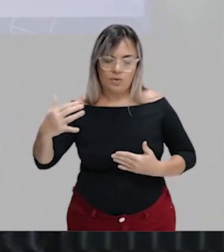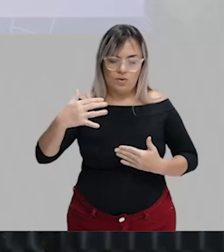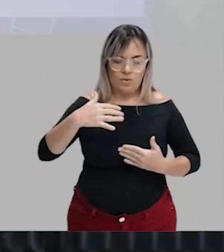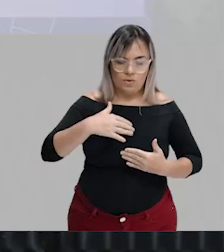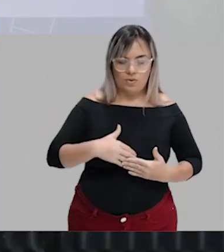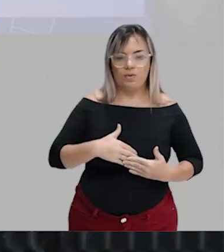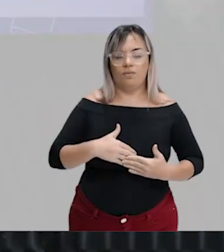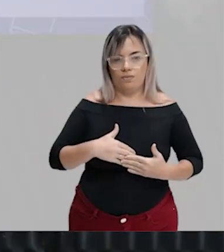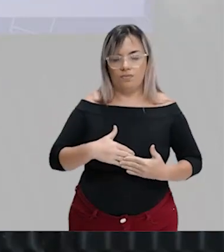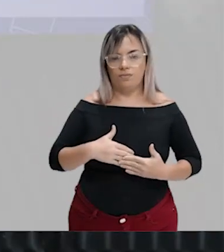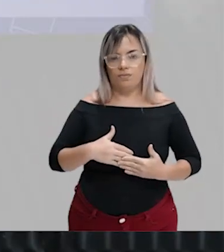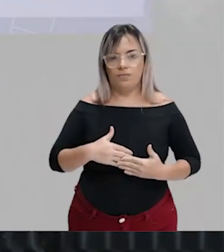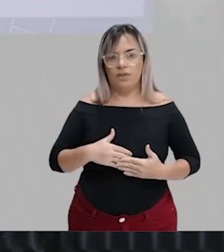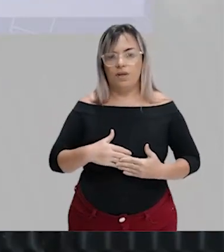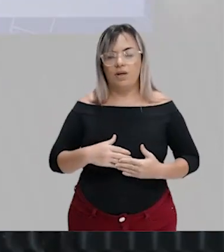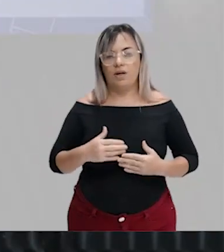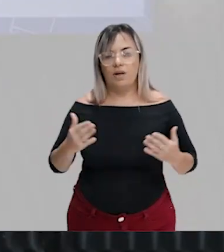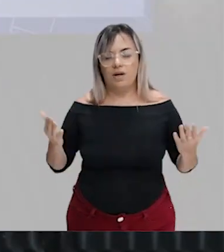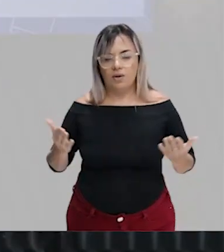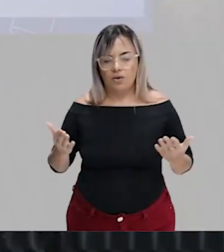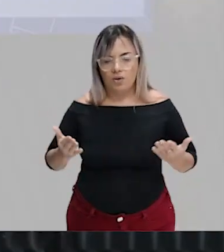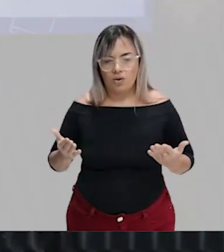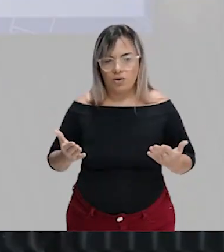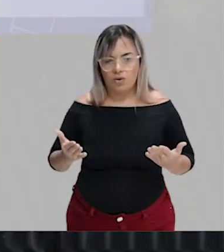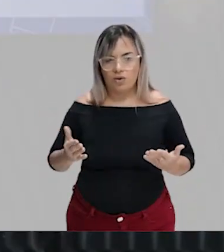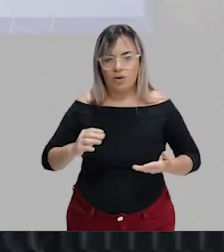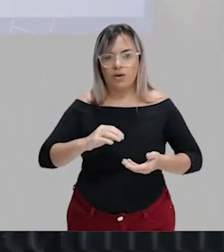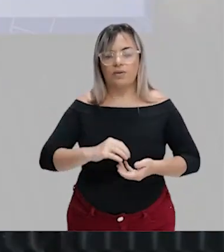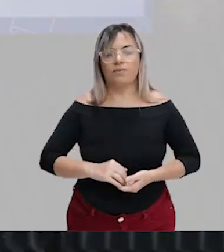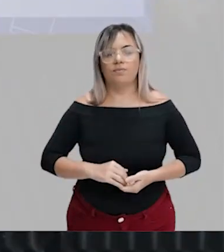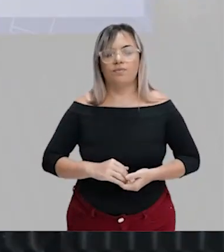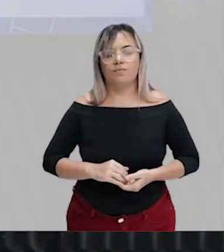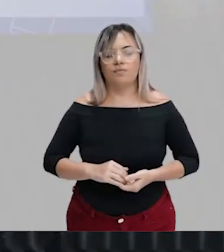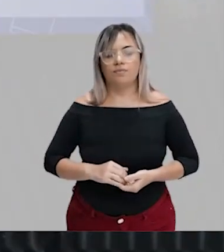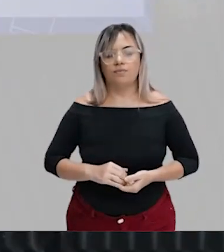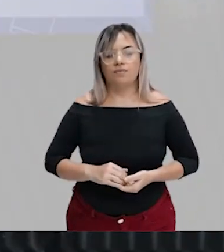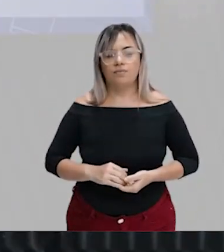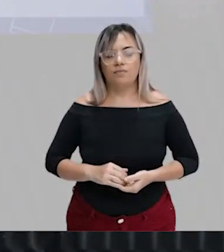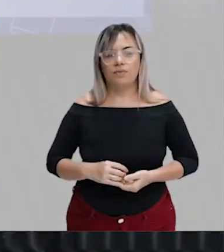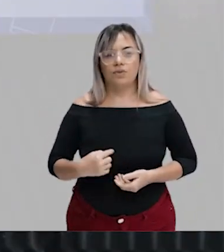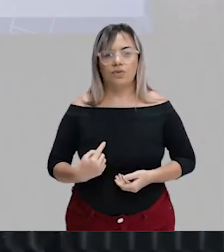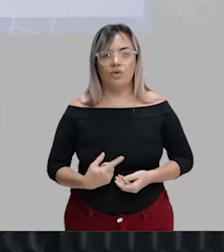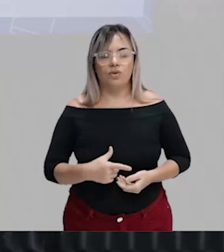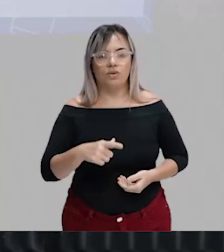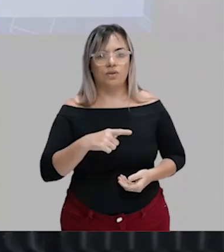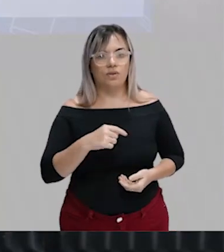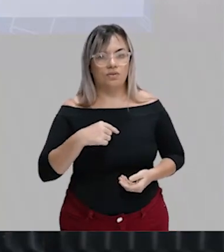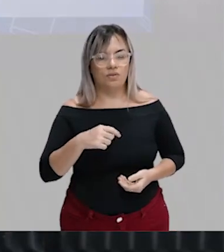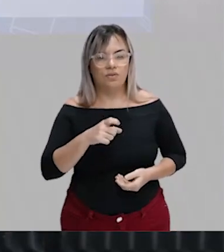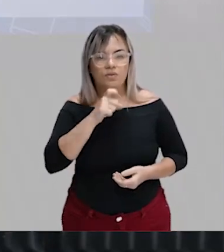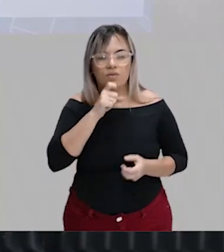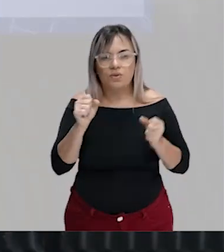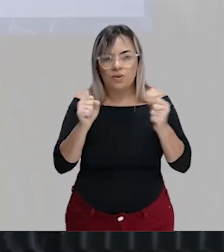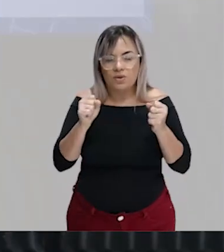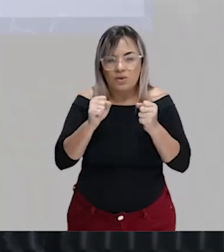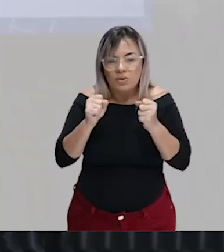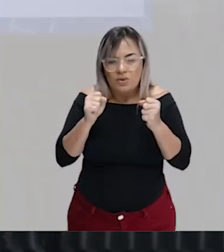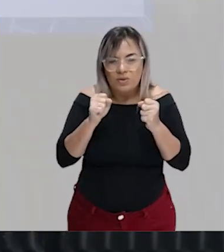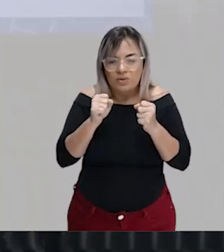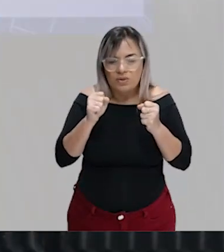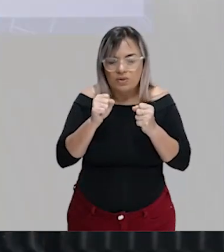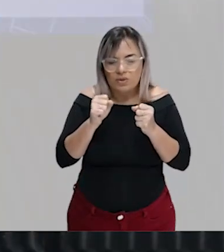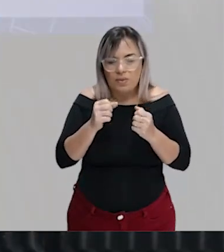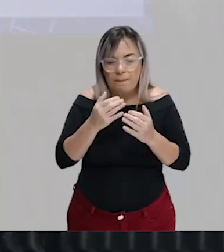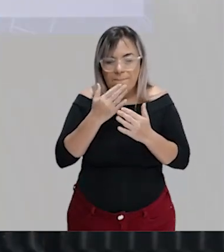nós temos a sensação de frio, nós estamos com a sensação de frio, entre aspas, né? É porque nós estamos perdendo calor para o